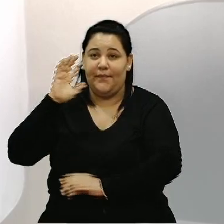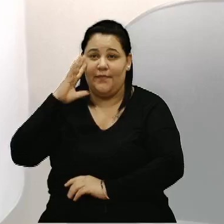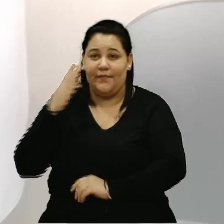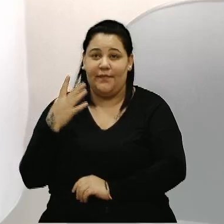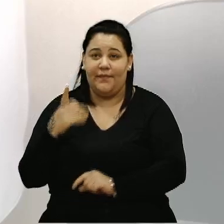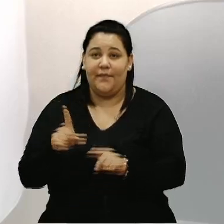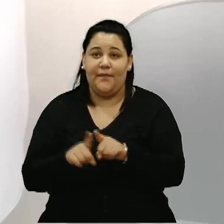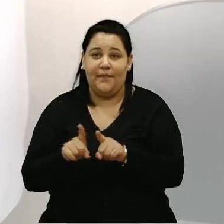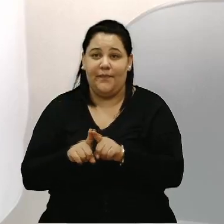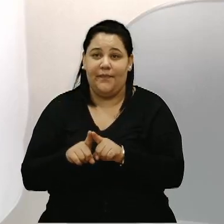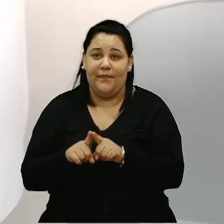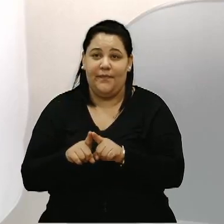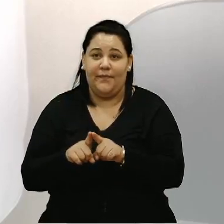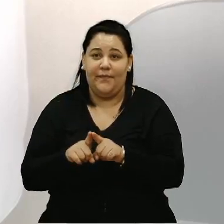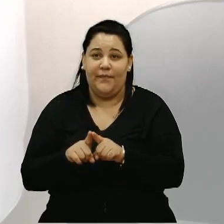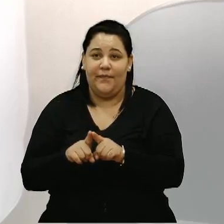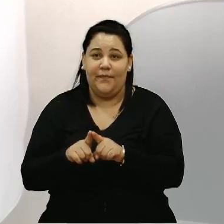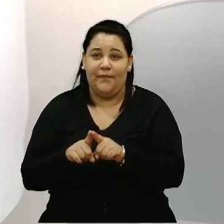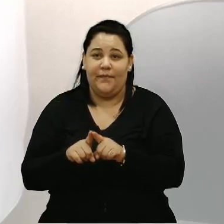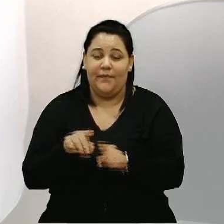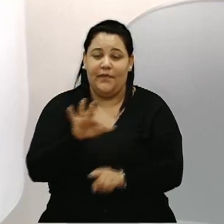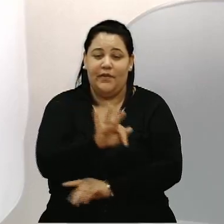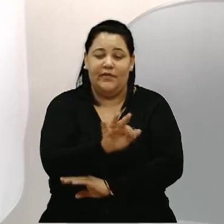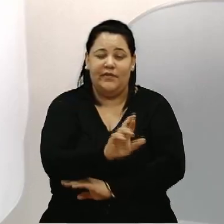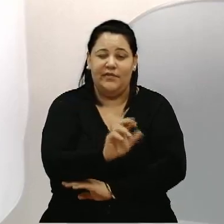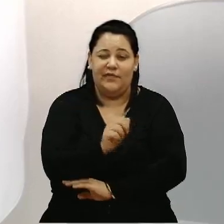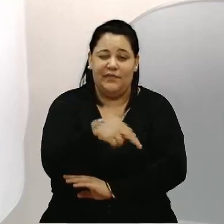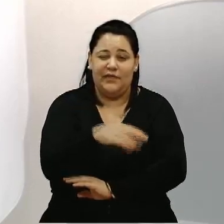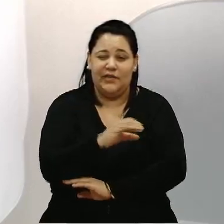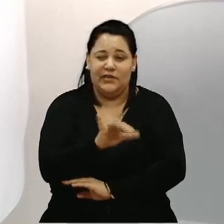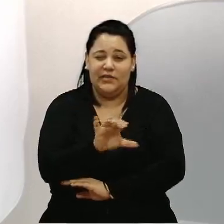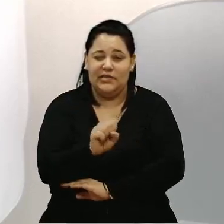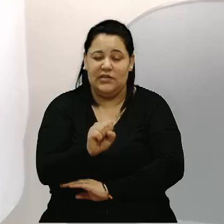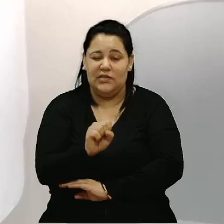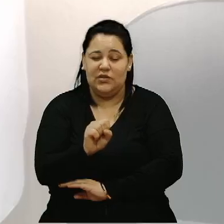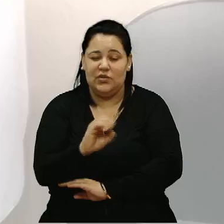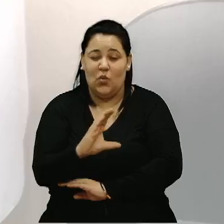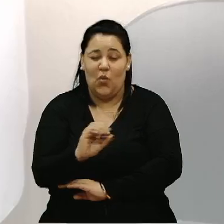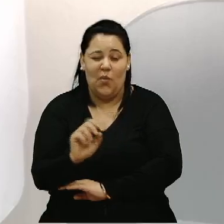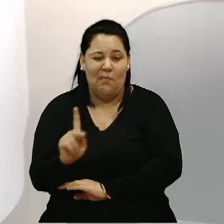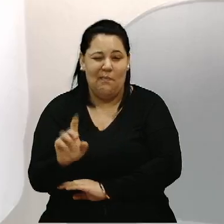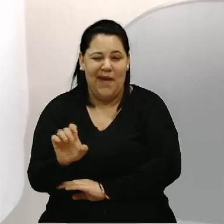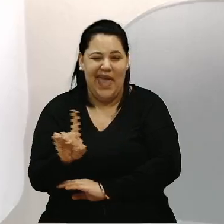da Francisco Pesce, se eu não me engano, aqui no Panassolo,